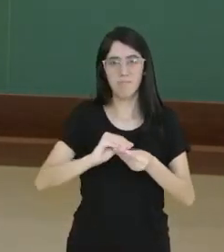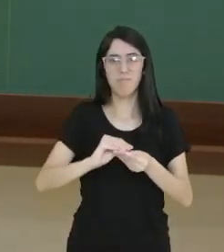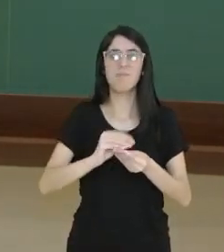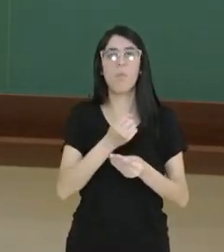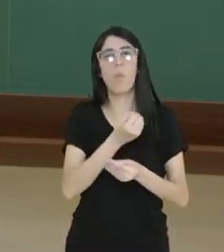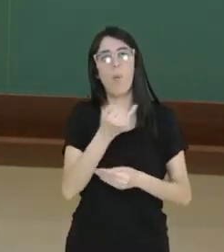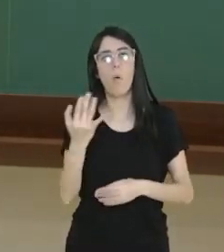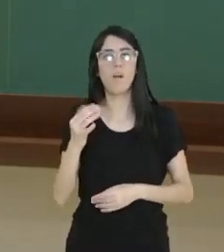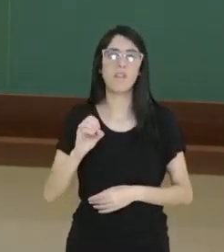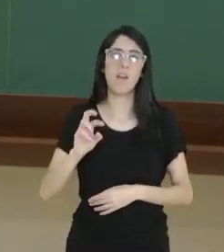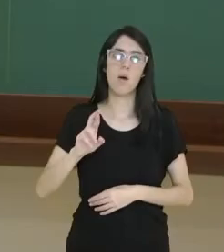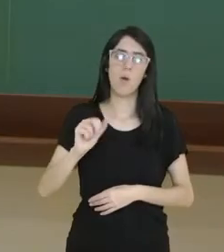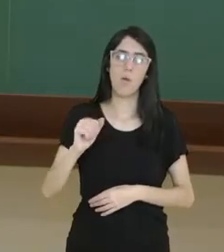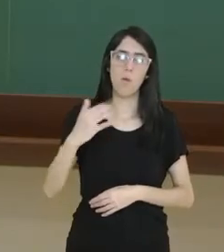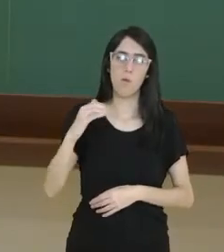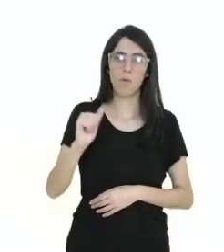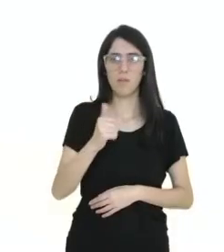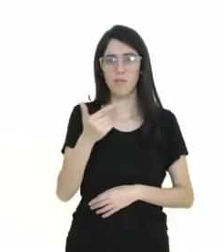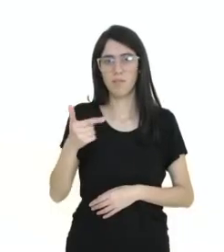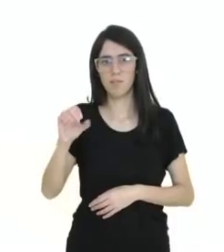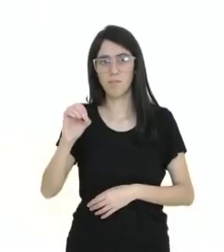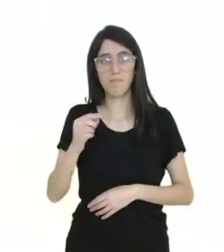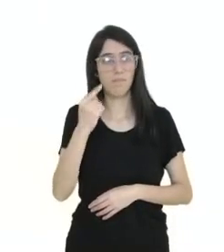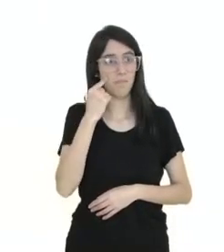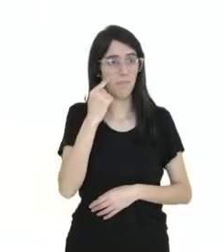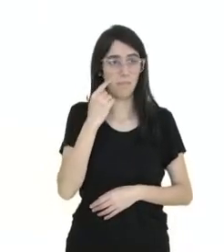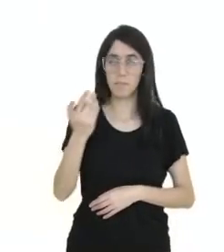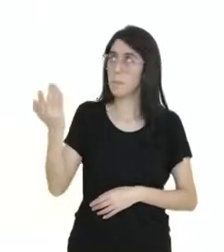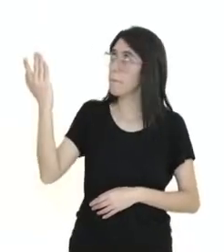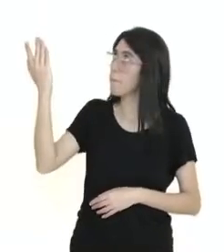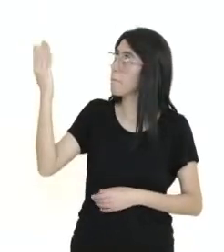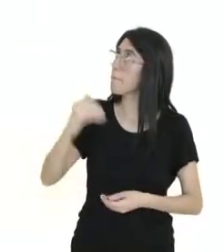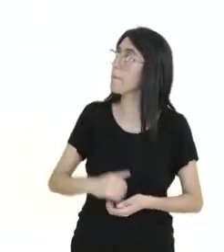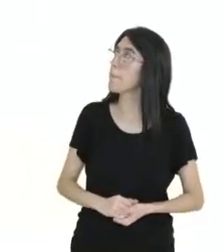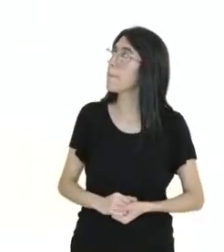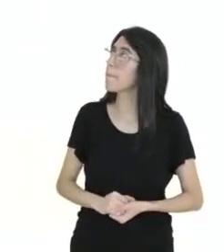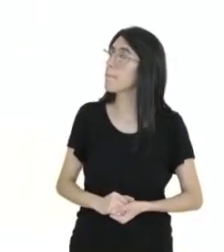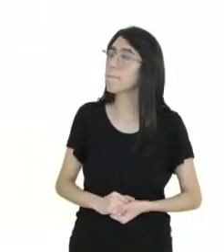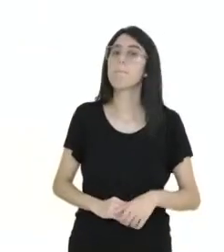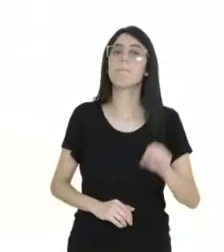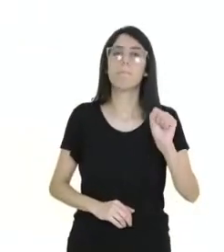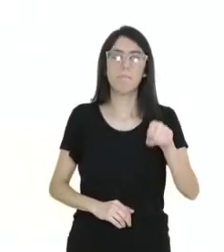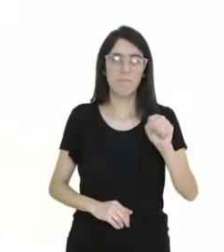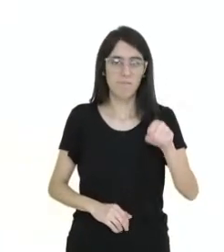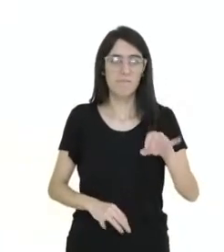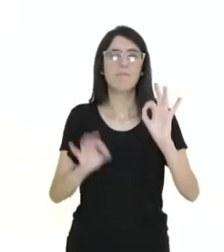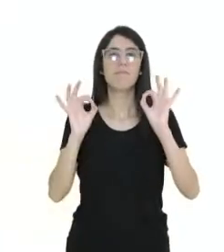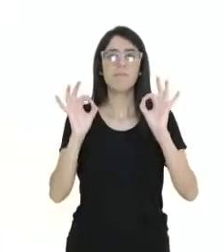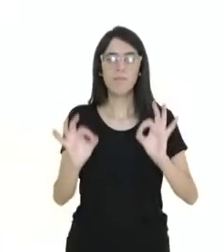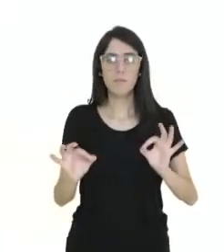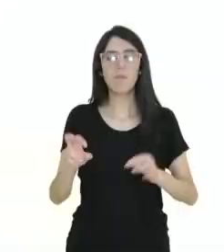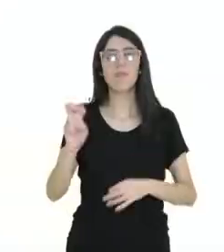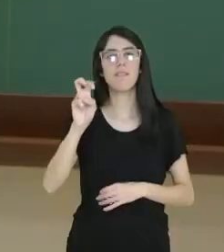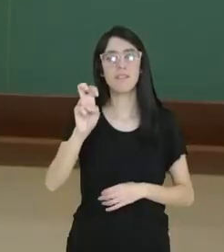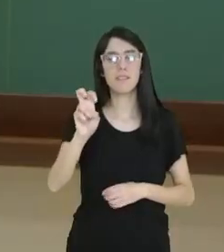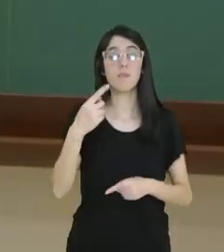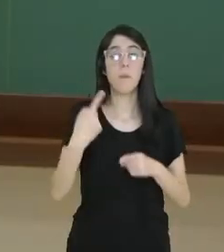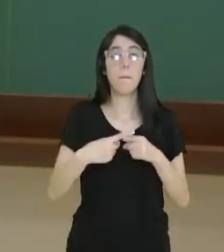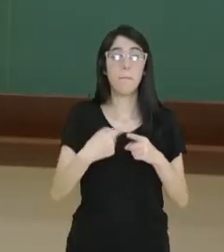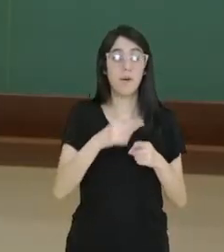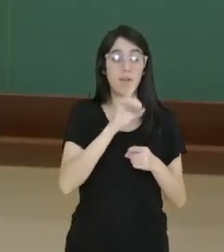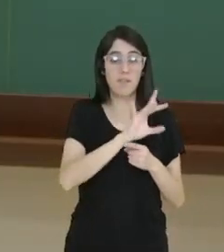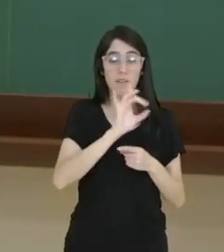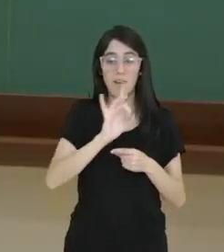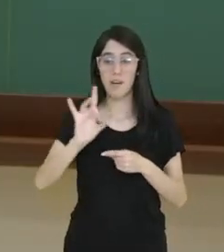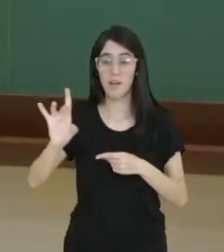confirmar, então, se é isso mesmo? Isso mesmo, ó, 5 orações, né? Porque cada um dos 5